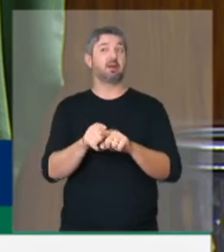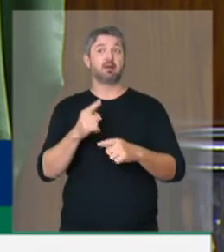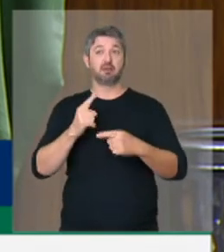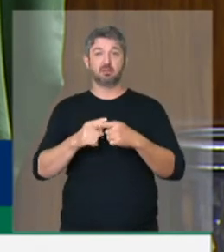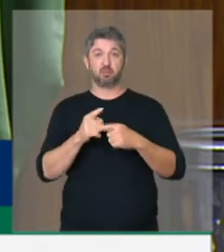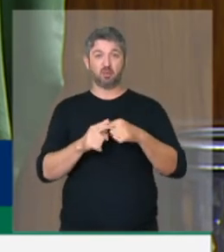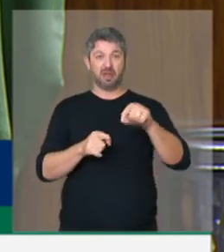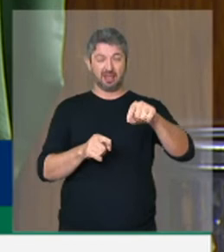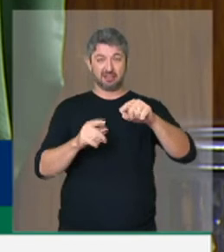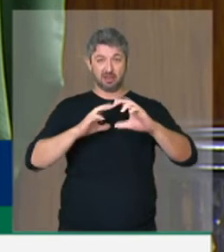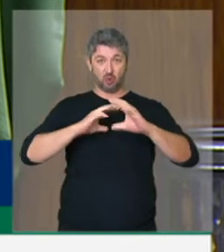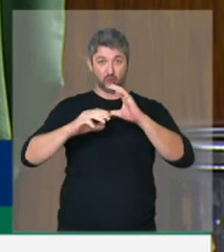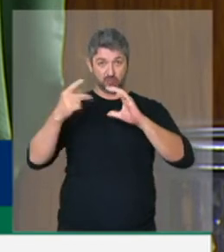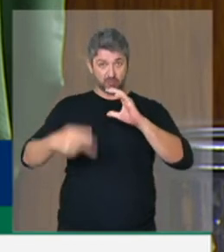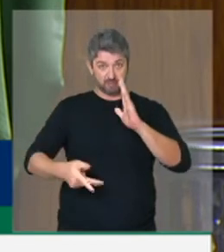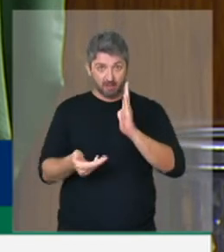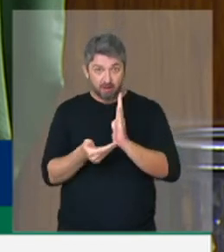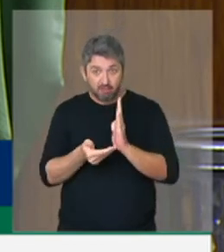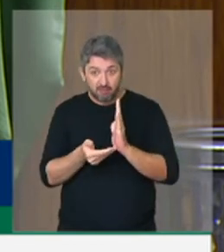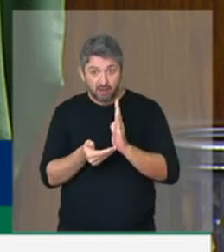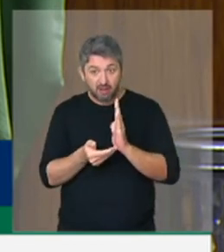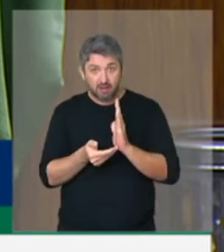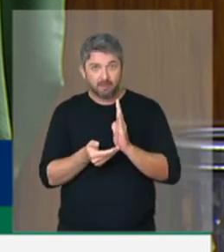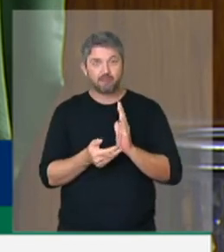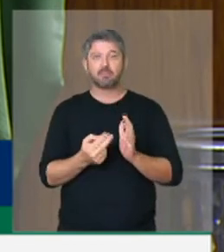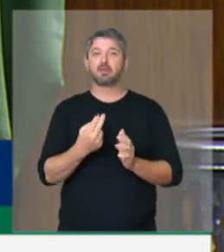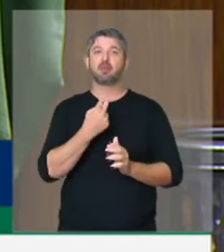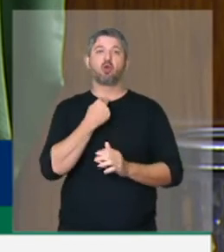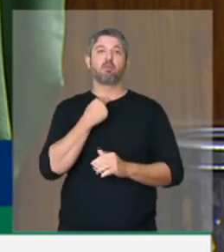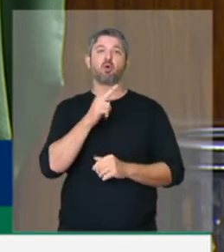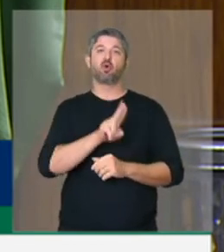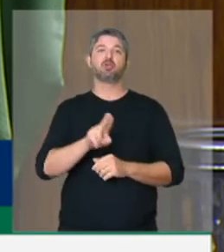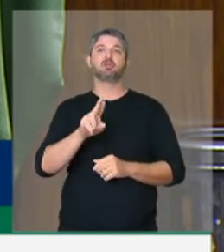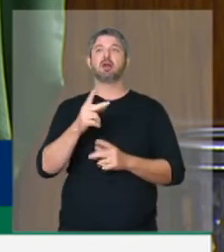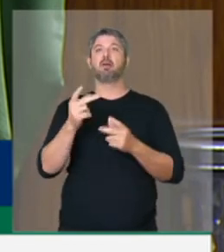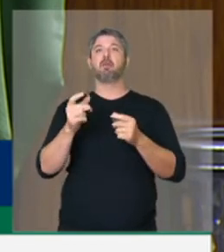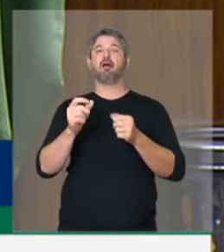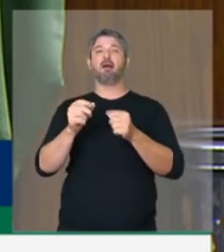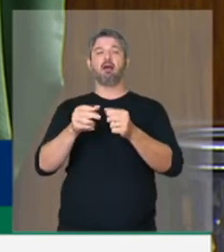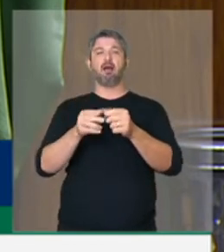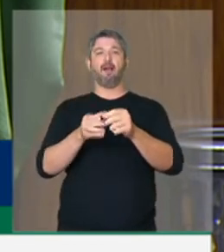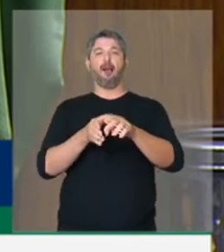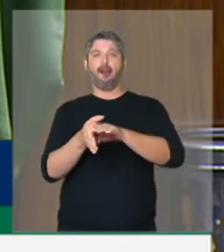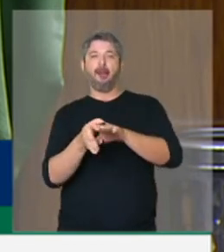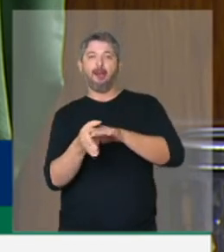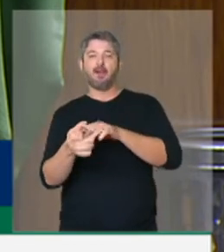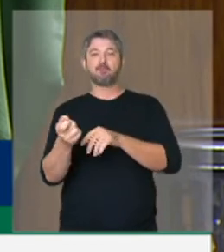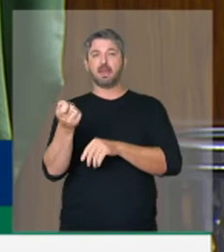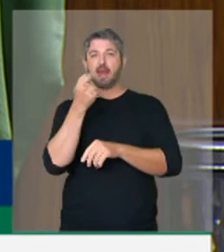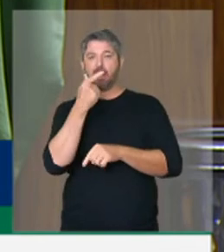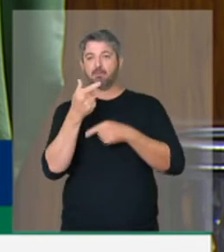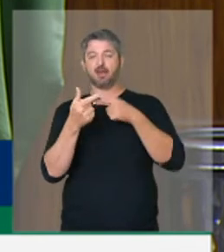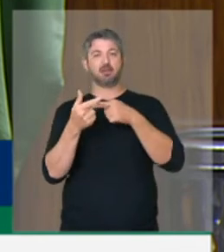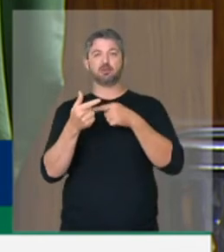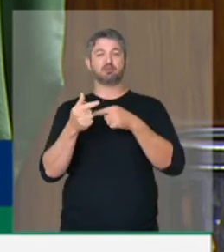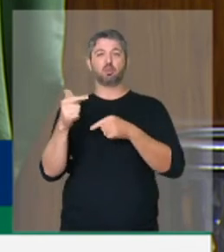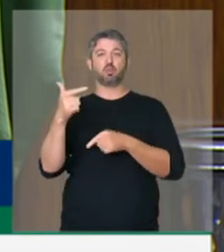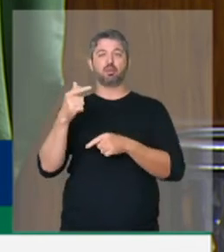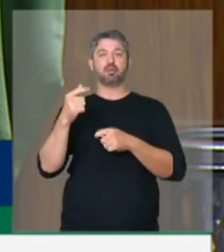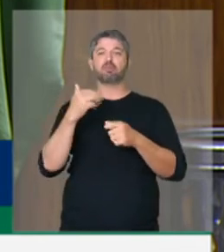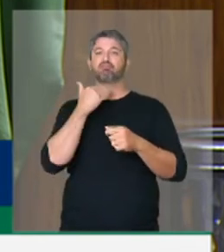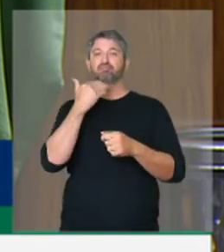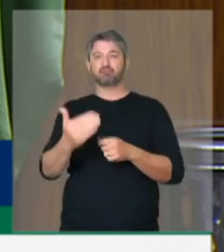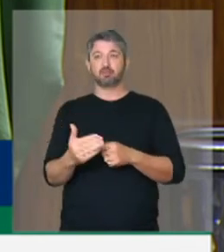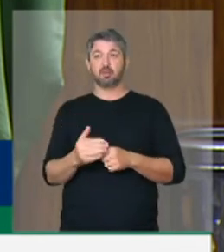sistema de comunicação da casa não pode servir para se receitar remédio sem eficácia. Doutor